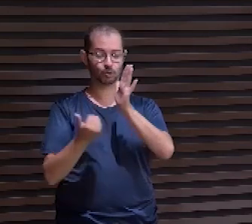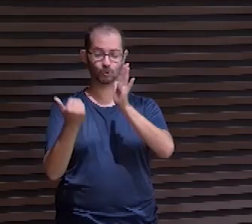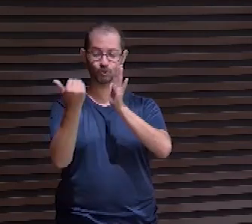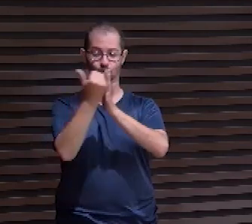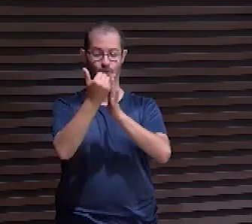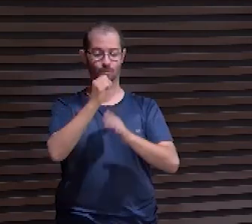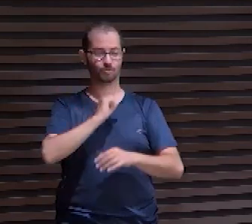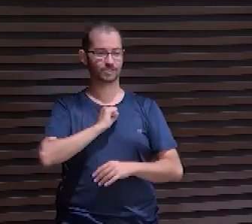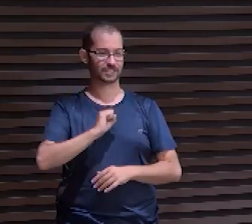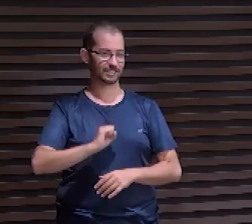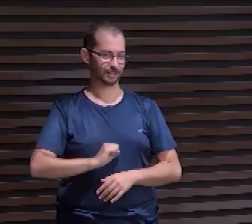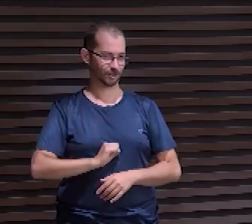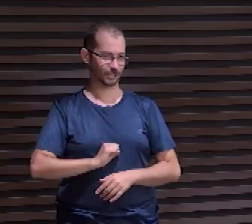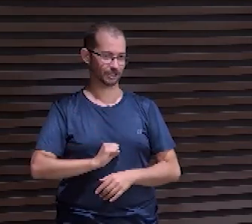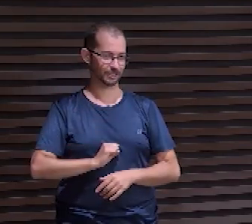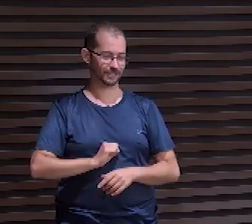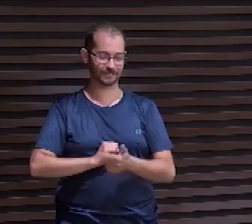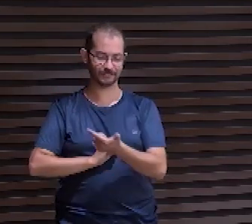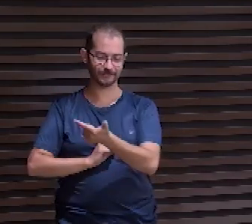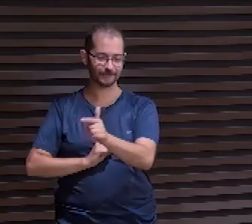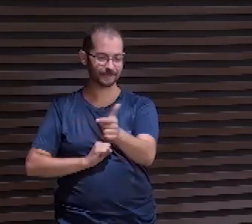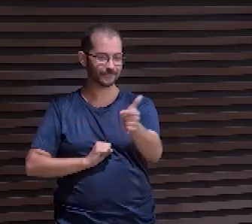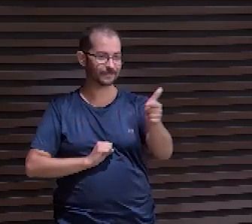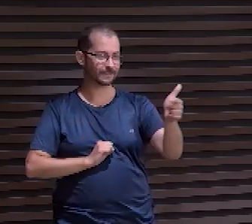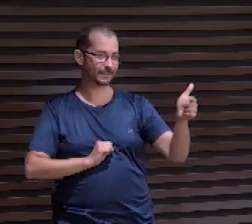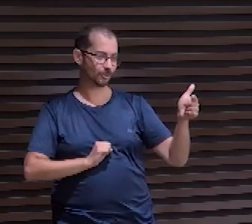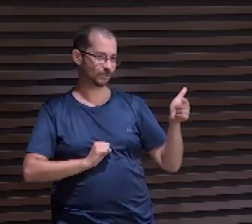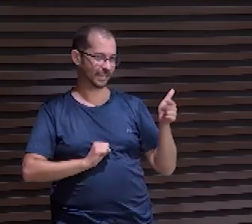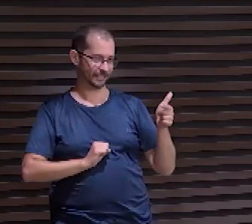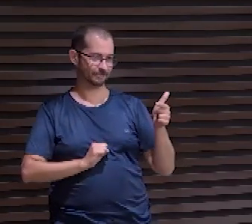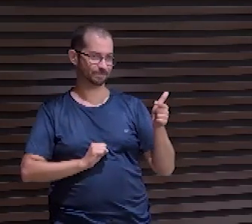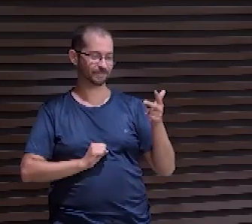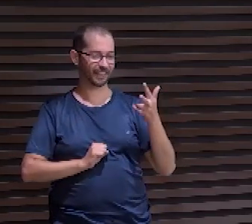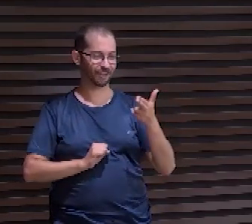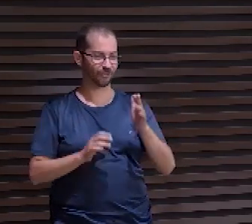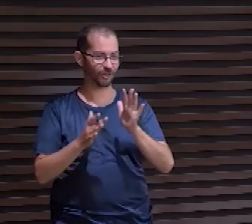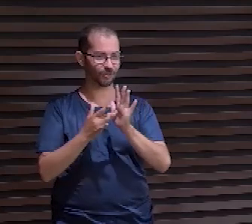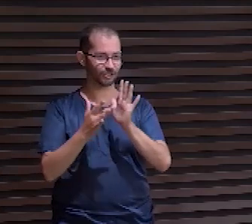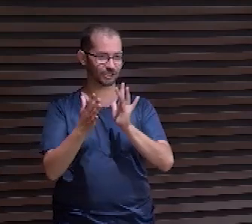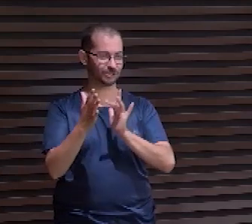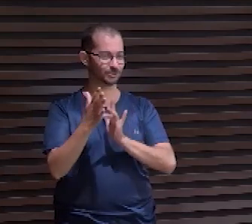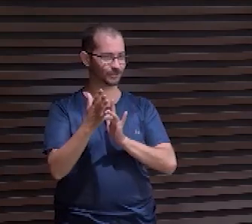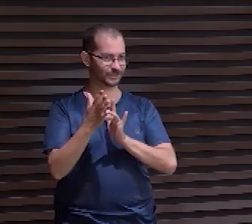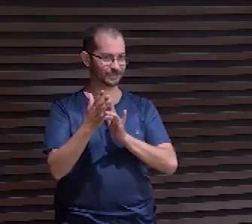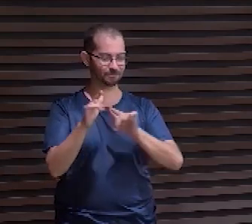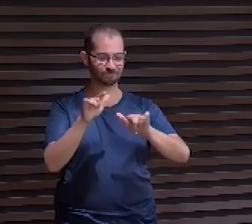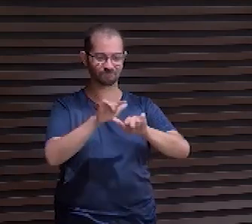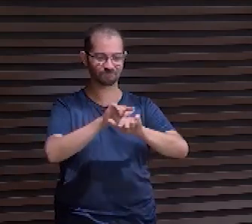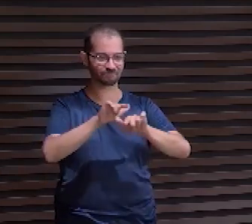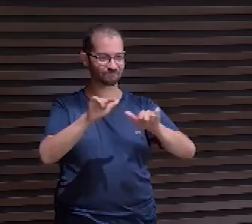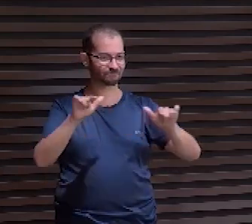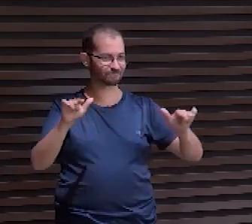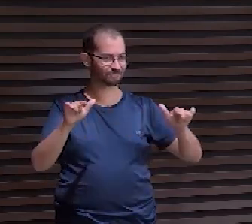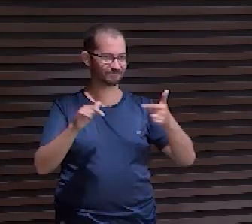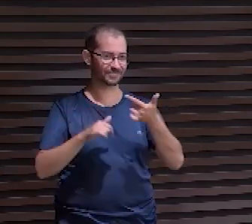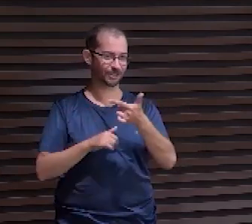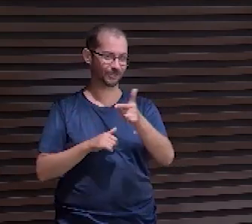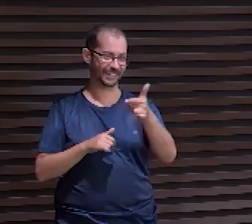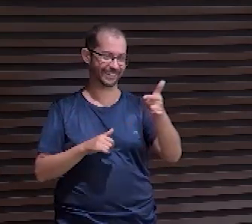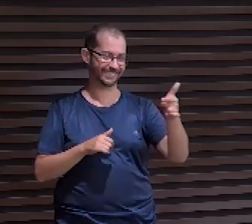Não da ordem de Arão, mas da ordem de